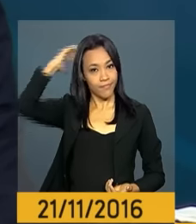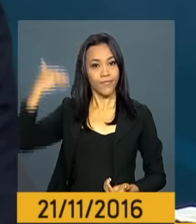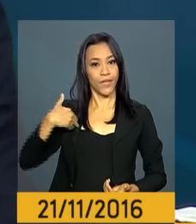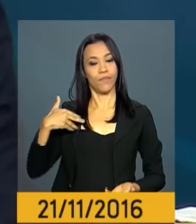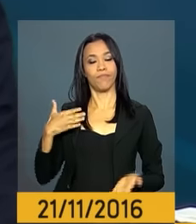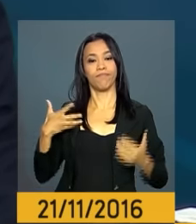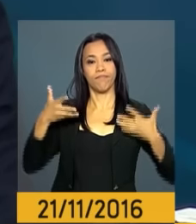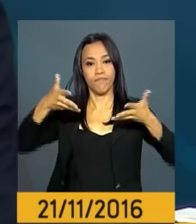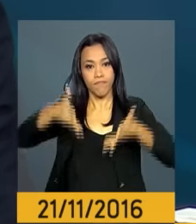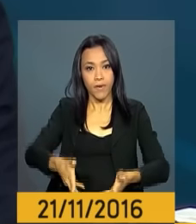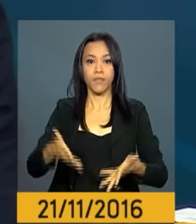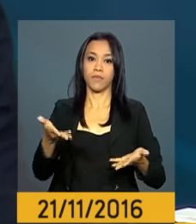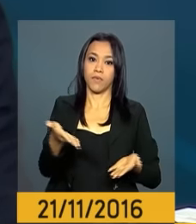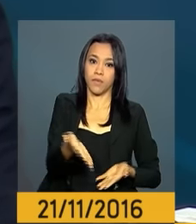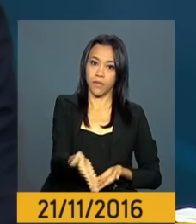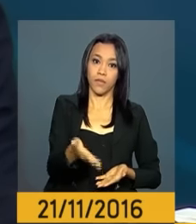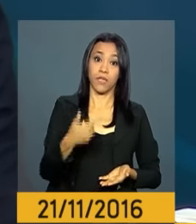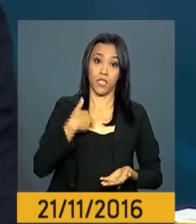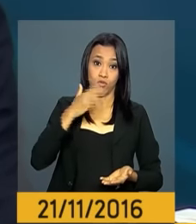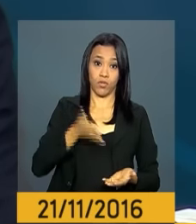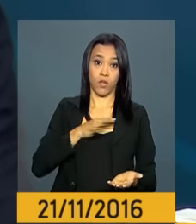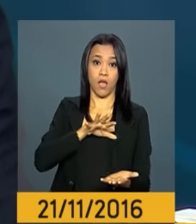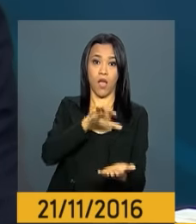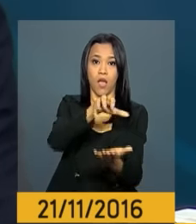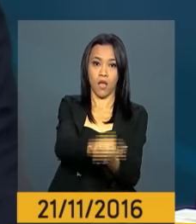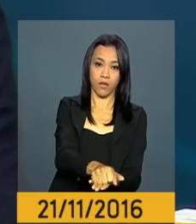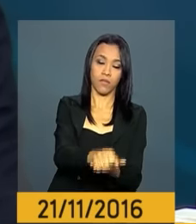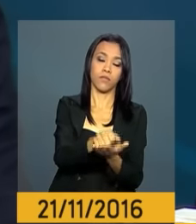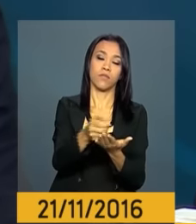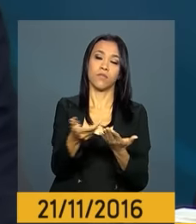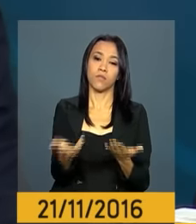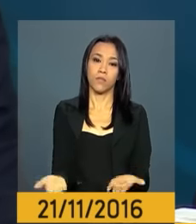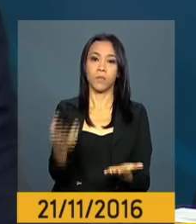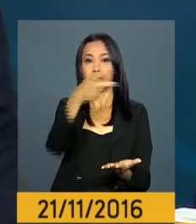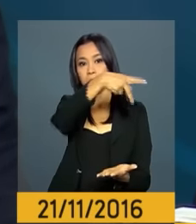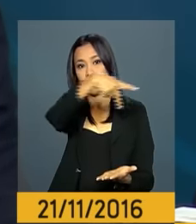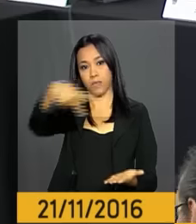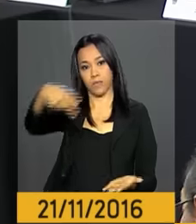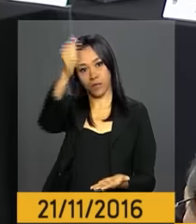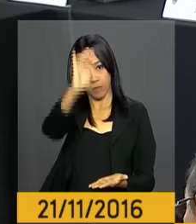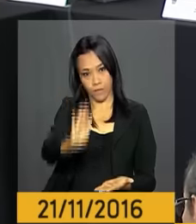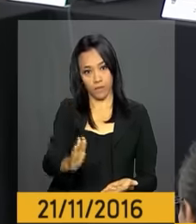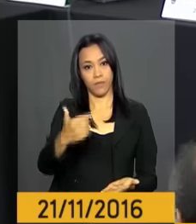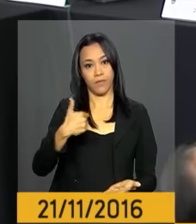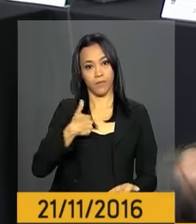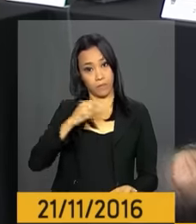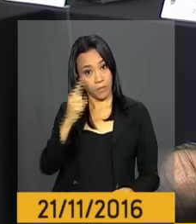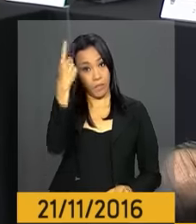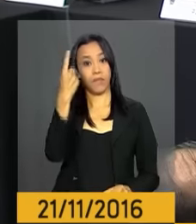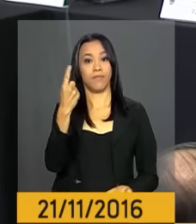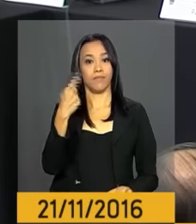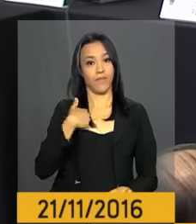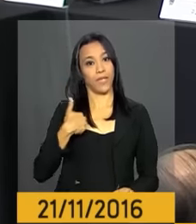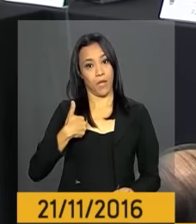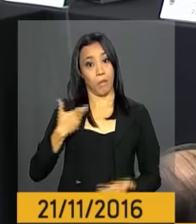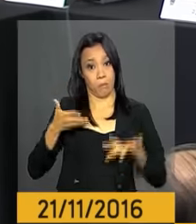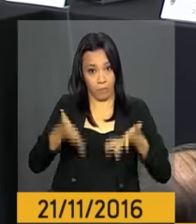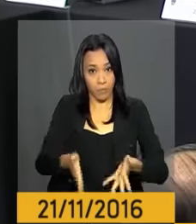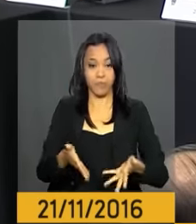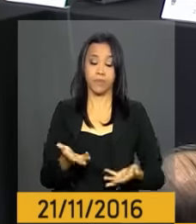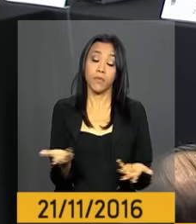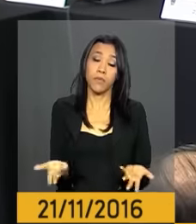instante em que assumi a presidência da República. Portanto, eu quero,